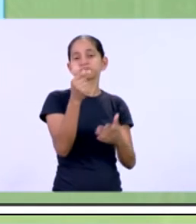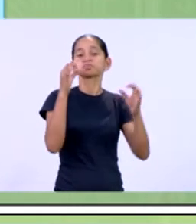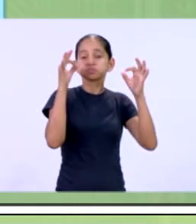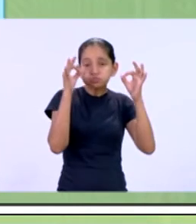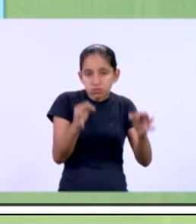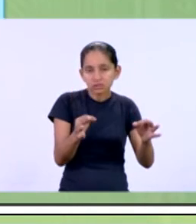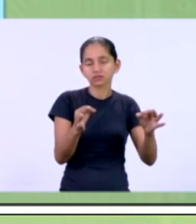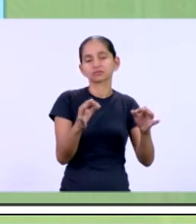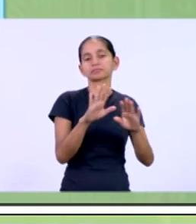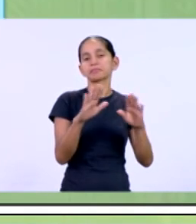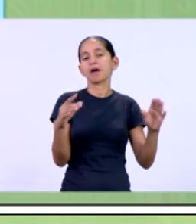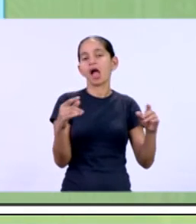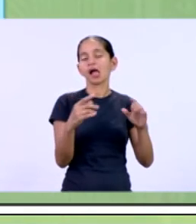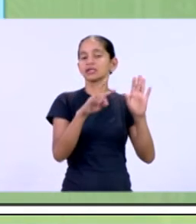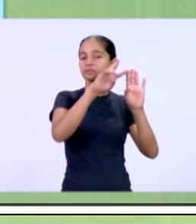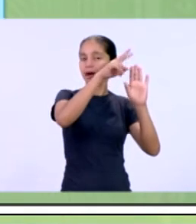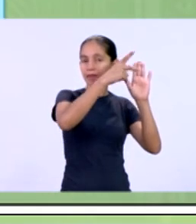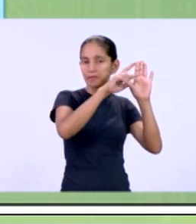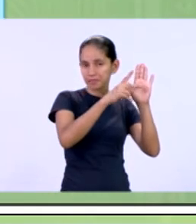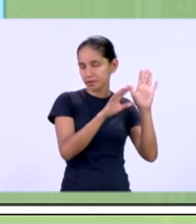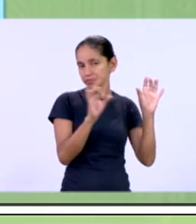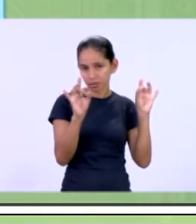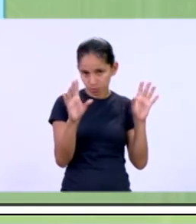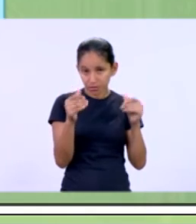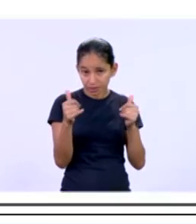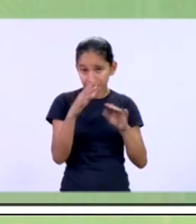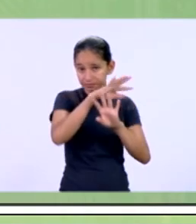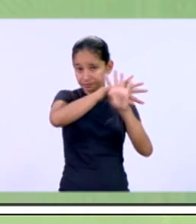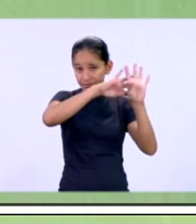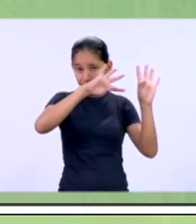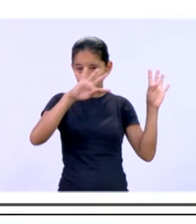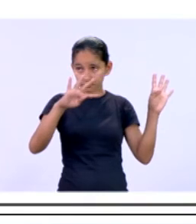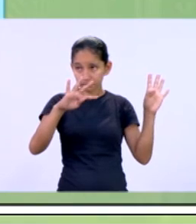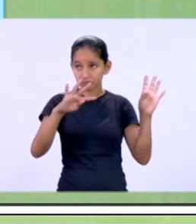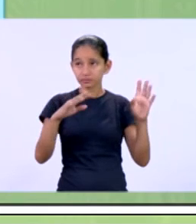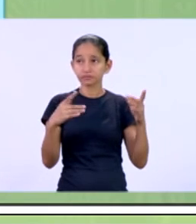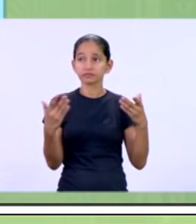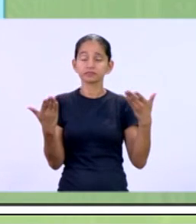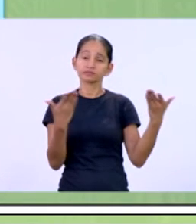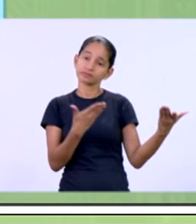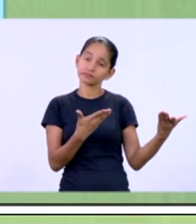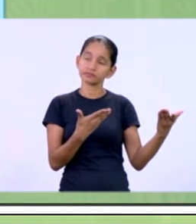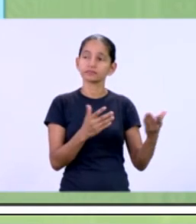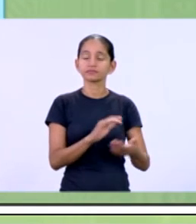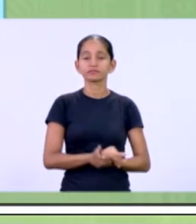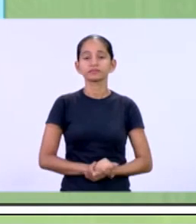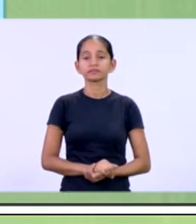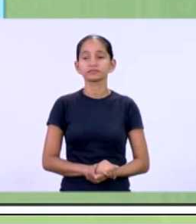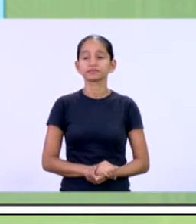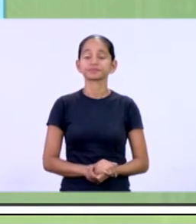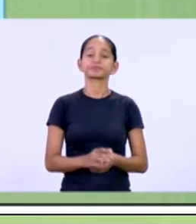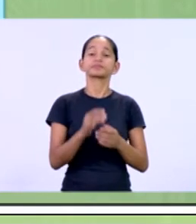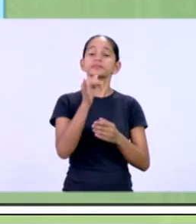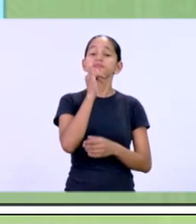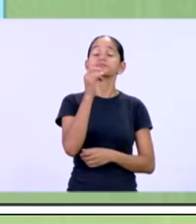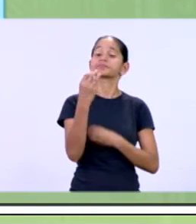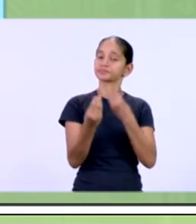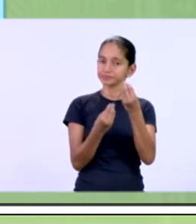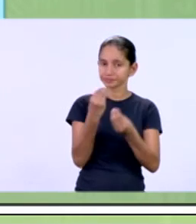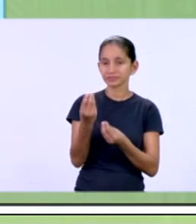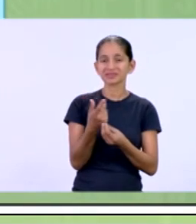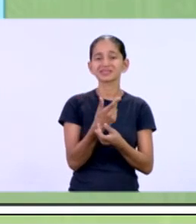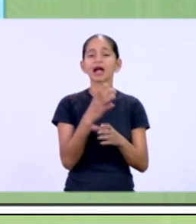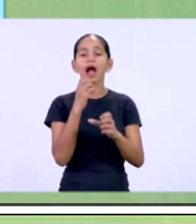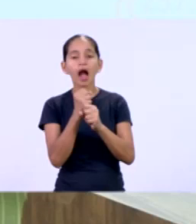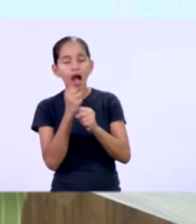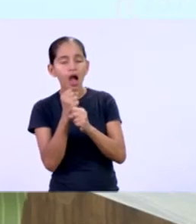esse, o valor total dos impostos. Ok? Deixa eu deixar nesse, né, que aí vocês já fazem. Gente, é assim, são esses os